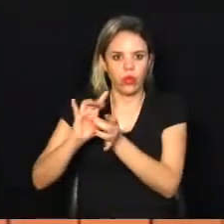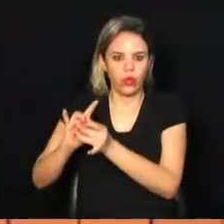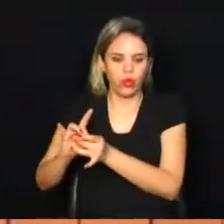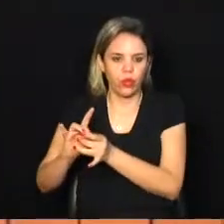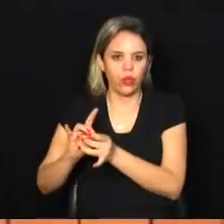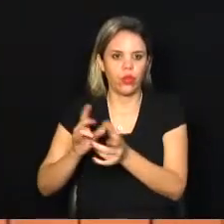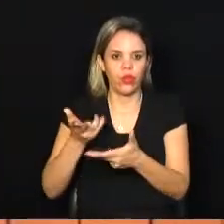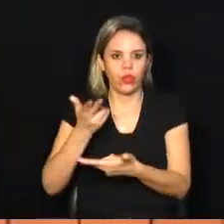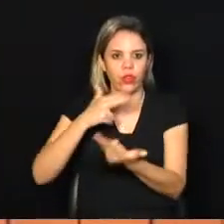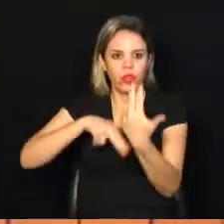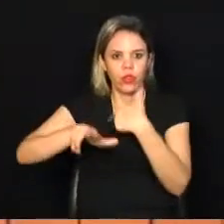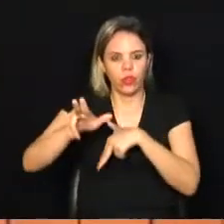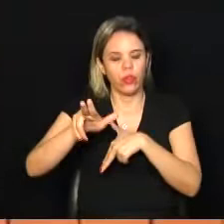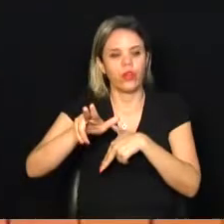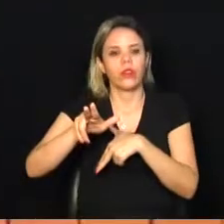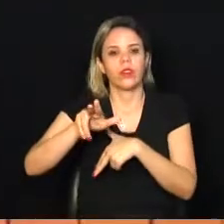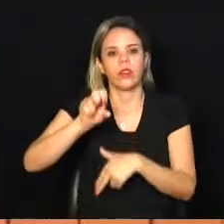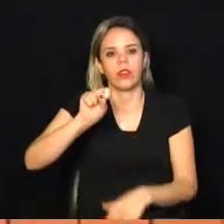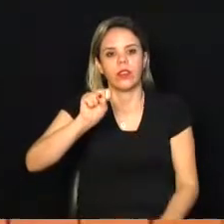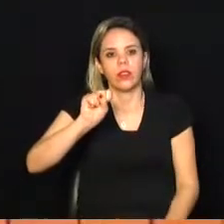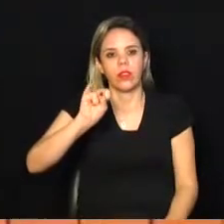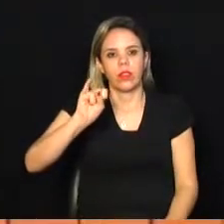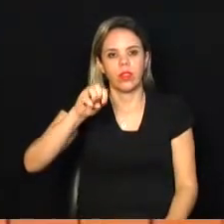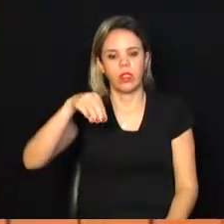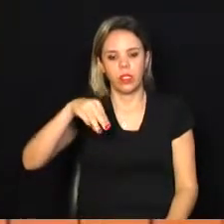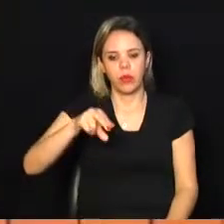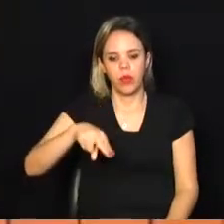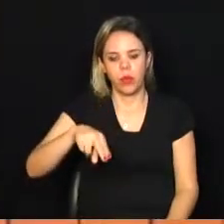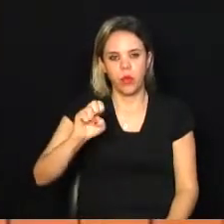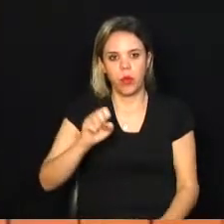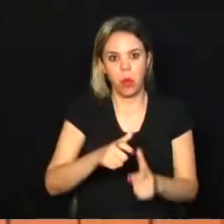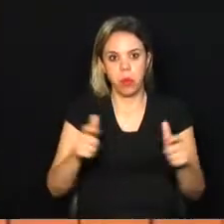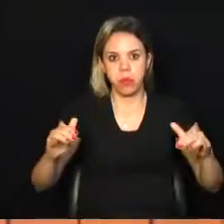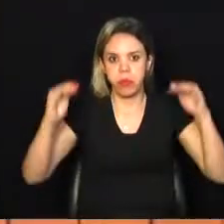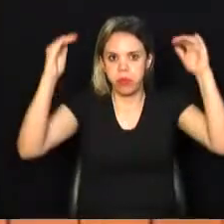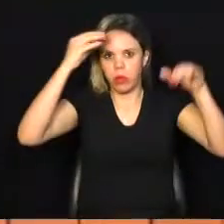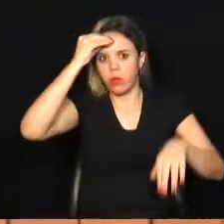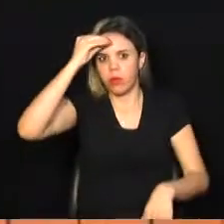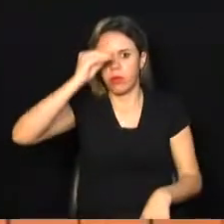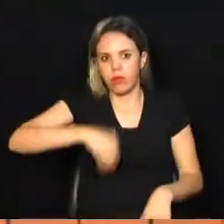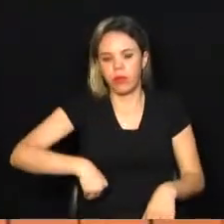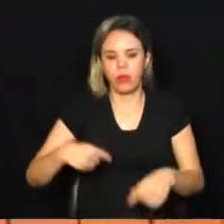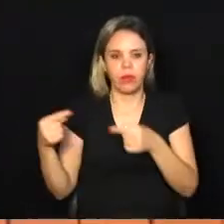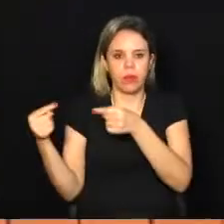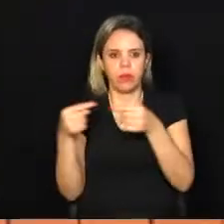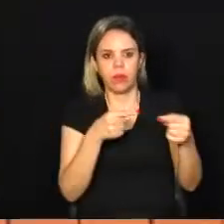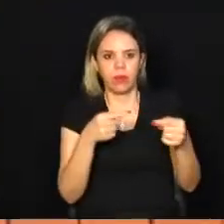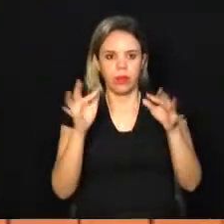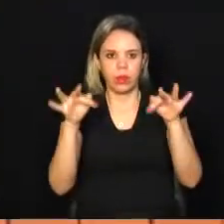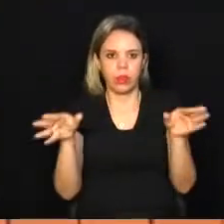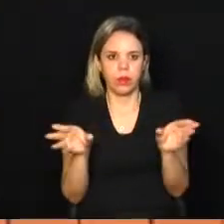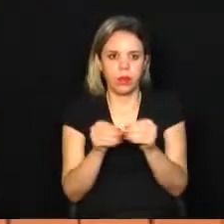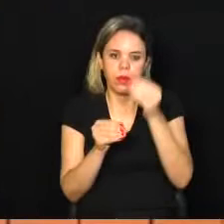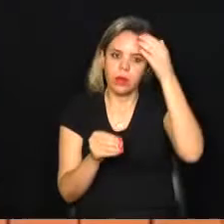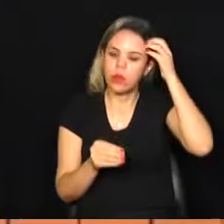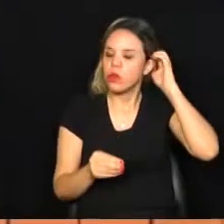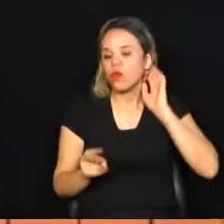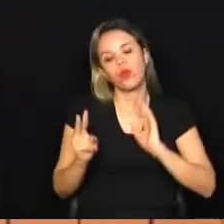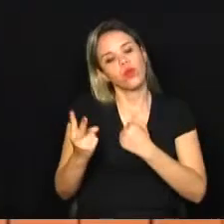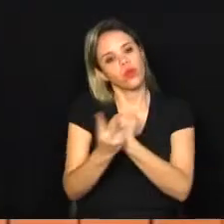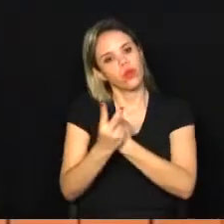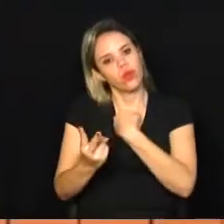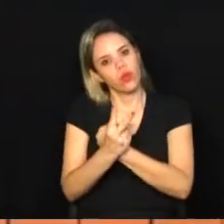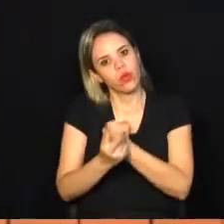ginasta Simone Biles, maior nome do esporte, desistiu de disputar a final para cuidar da